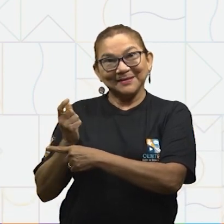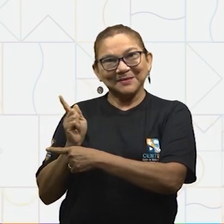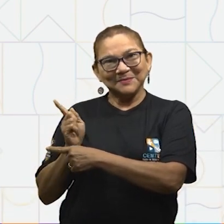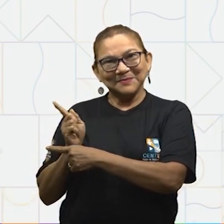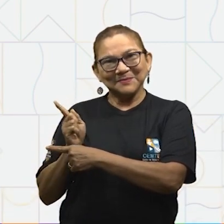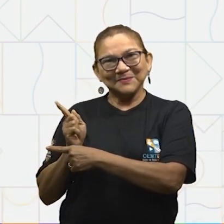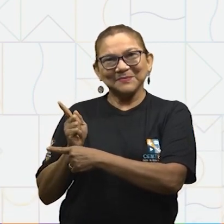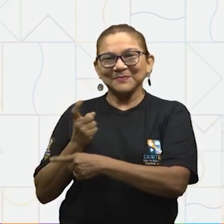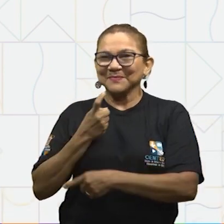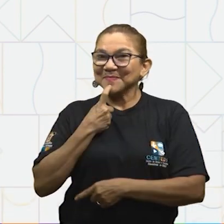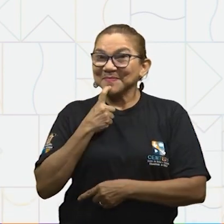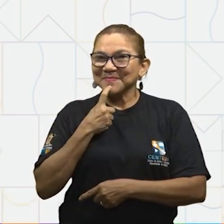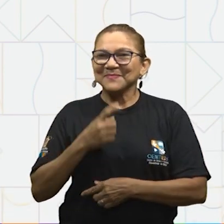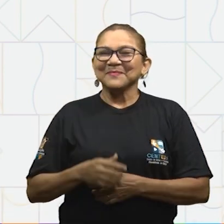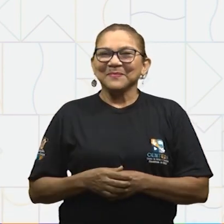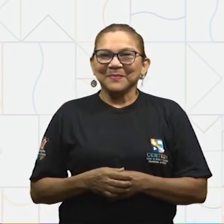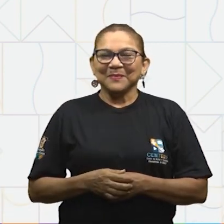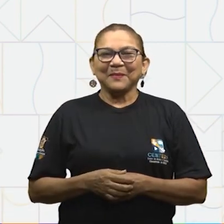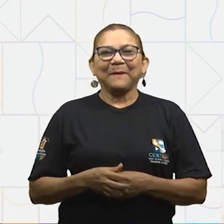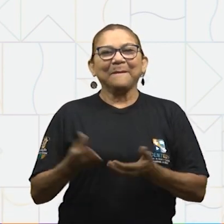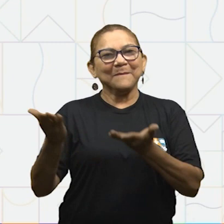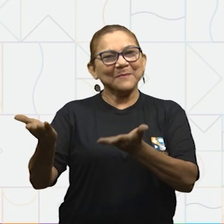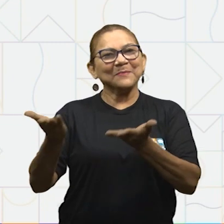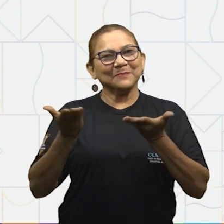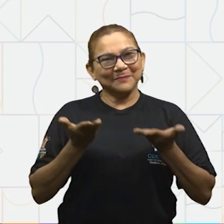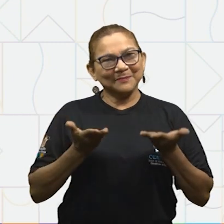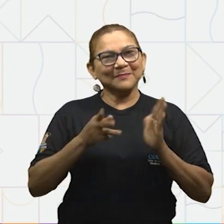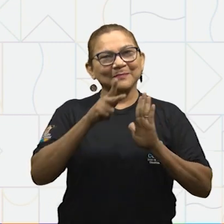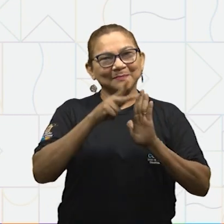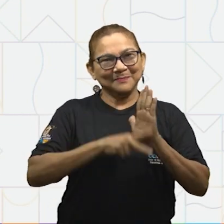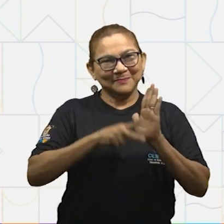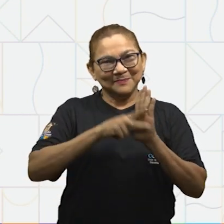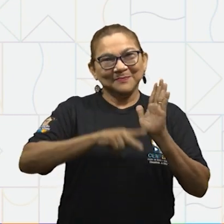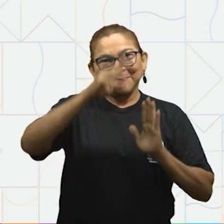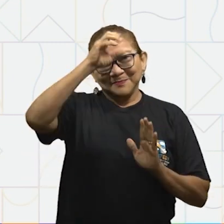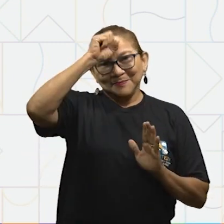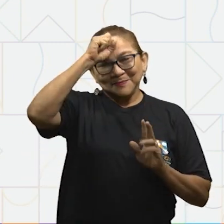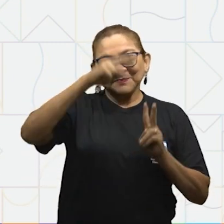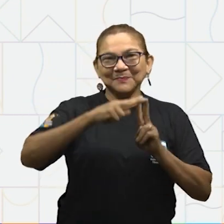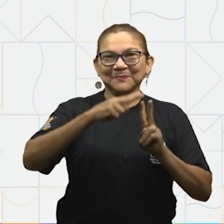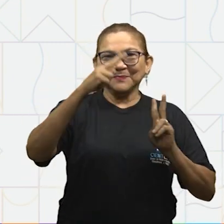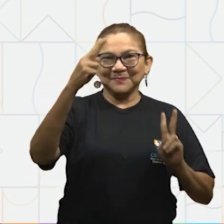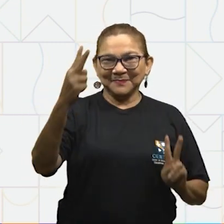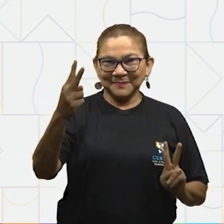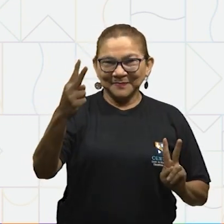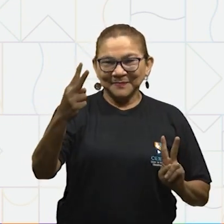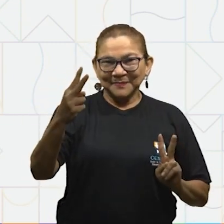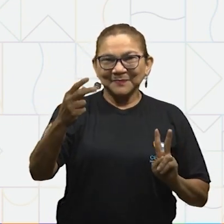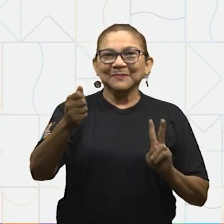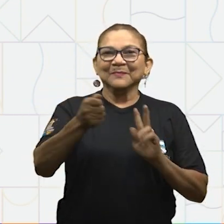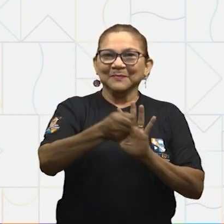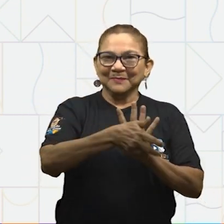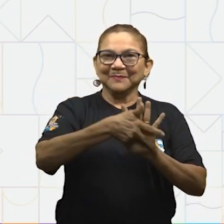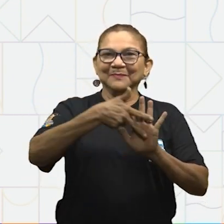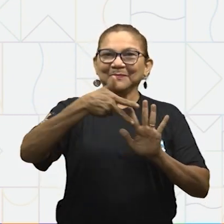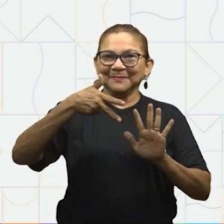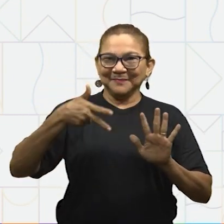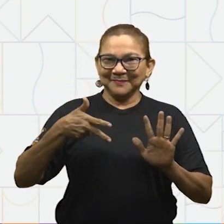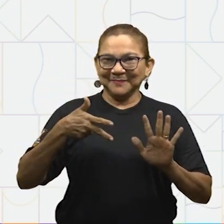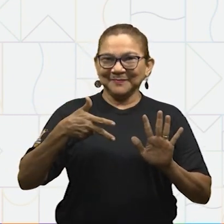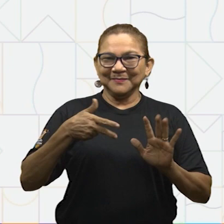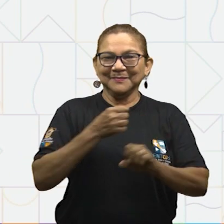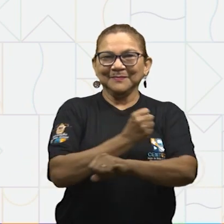é... Muito bem-vindo ao projeto Aprender Além da Escola, um projeto do Centro de